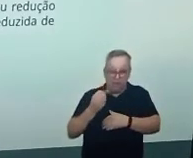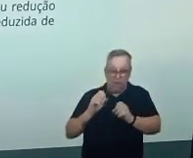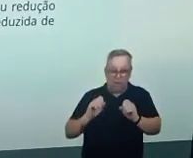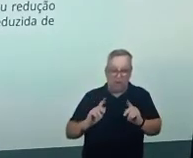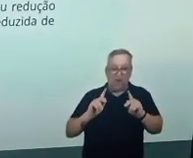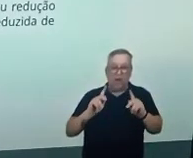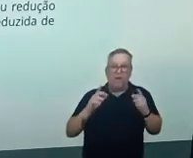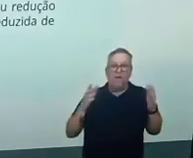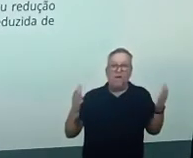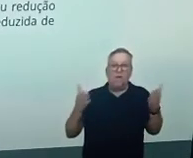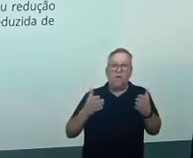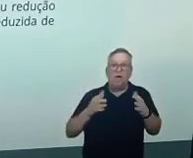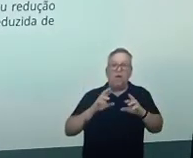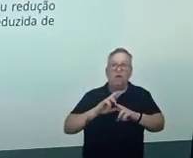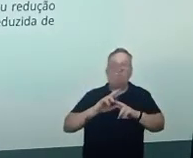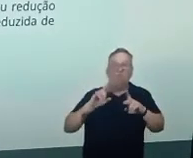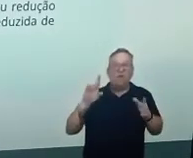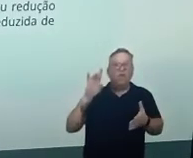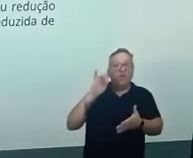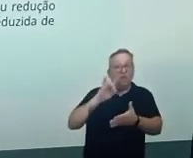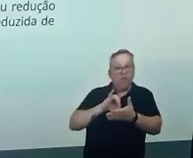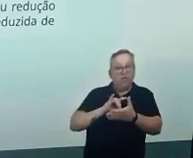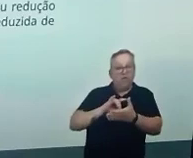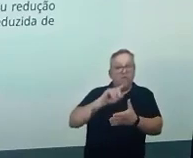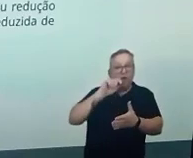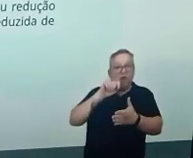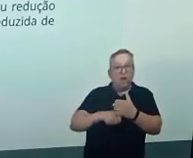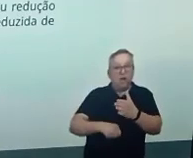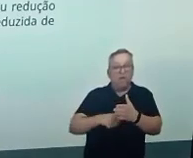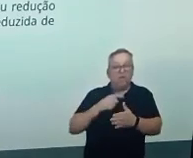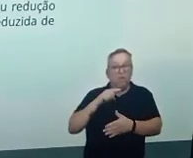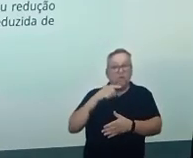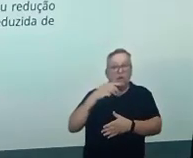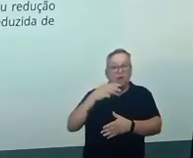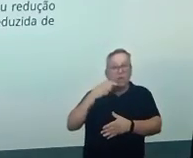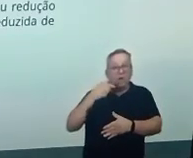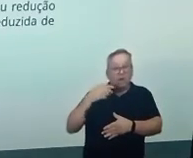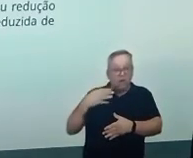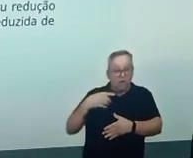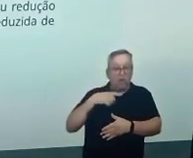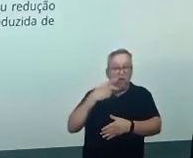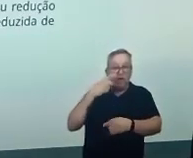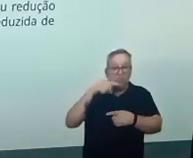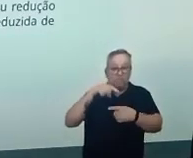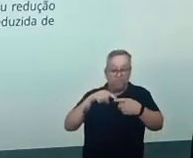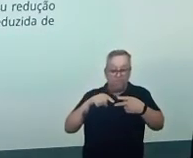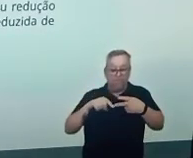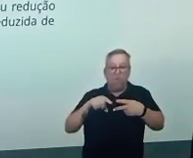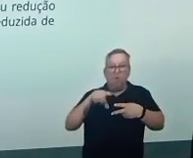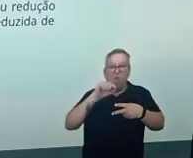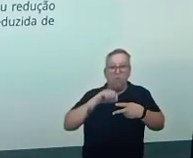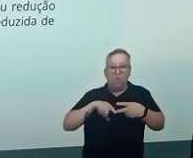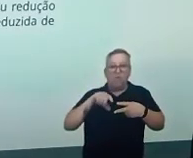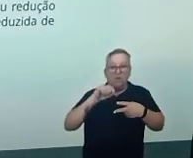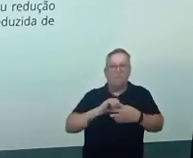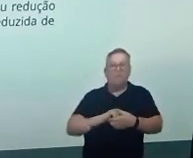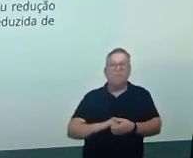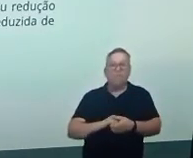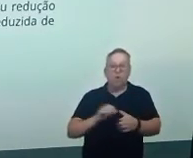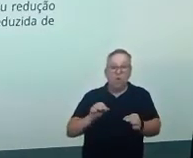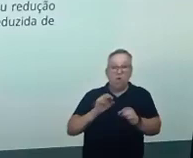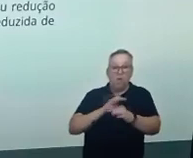ficar diferente agora, o efetivo, é o regido pela 1374, que ele tem 2 outras opções de jornada, completa ou